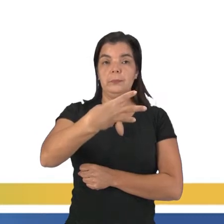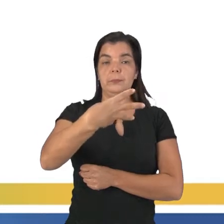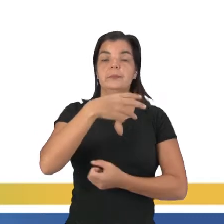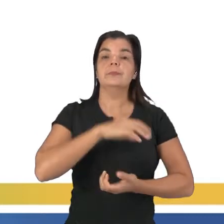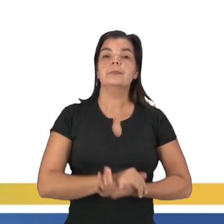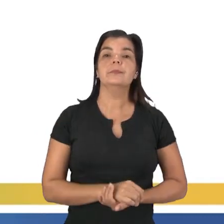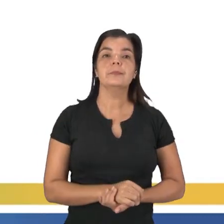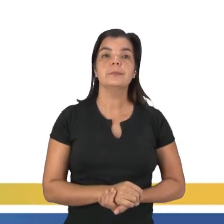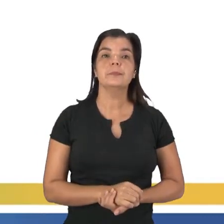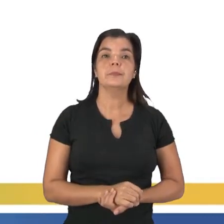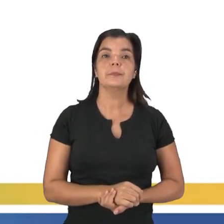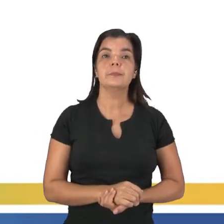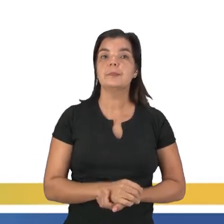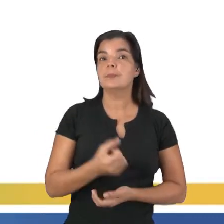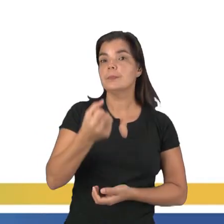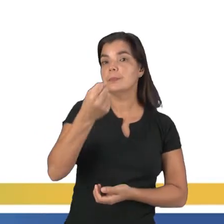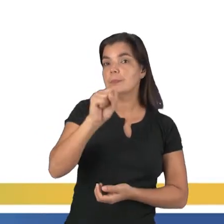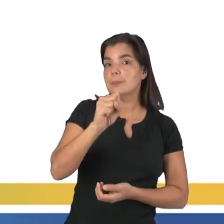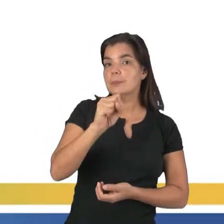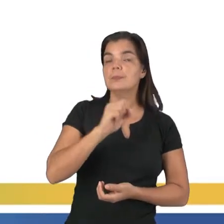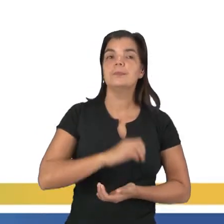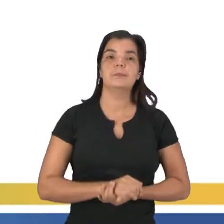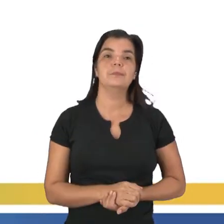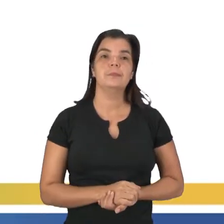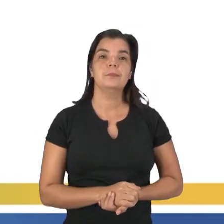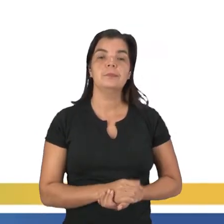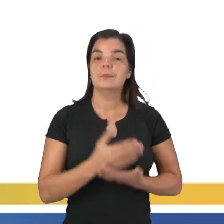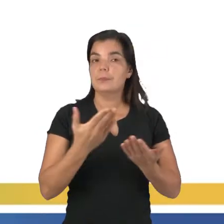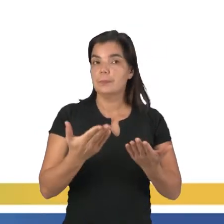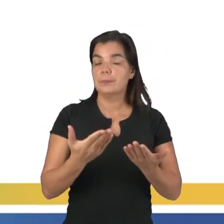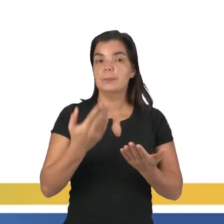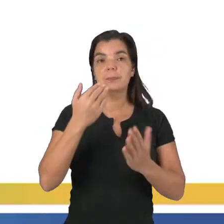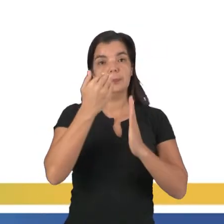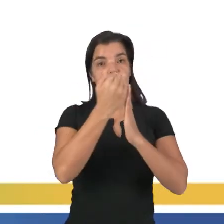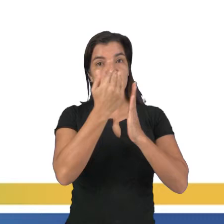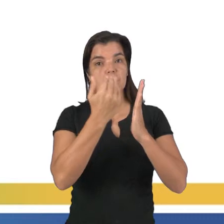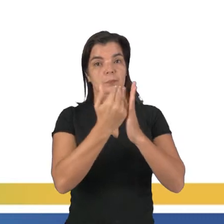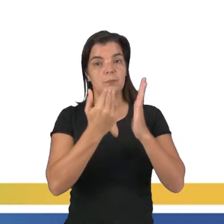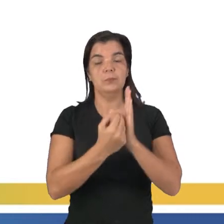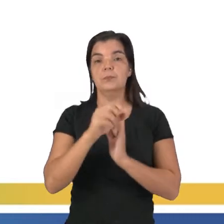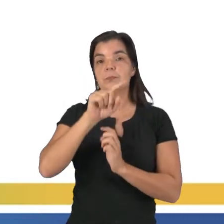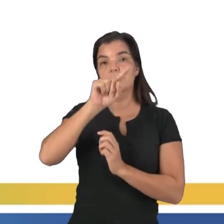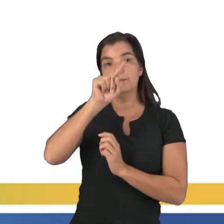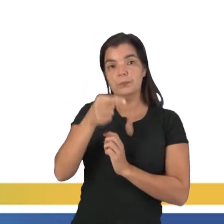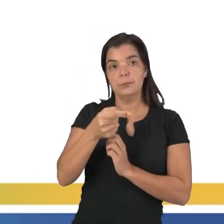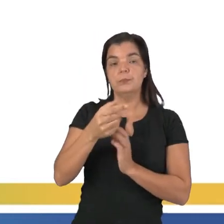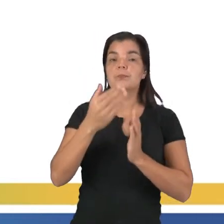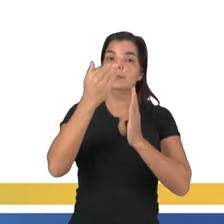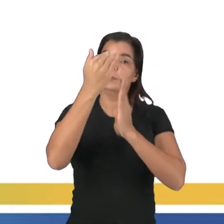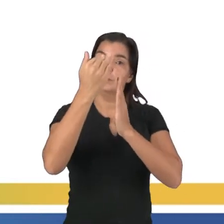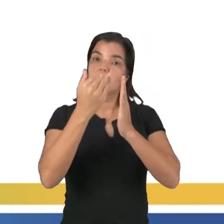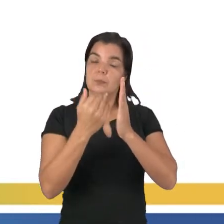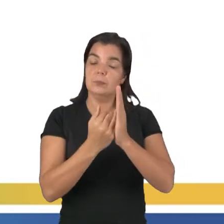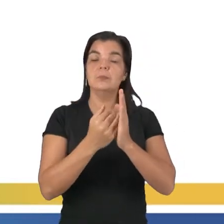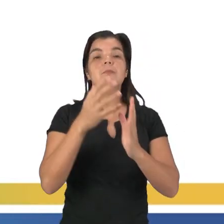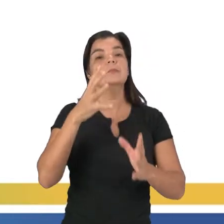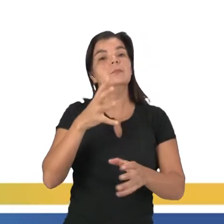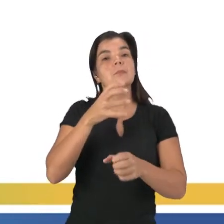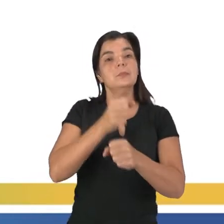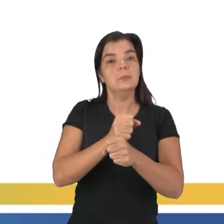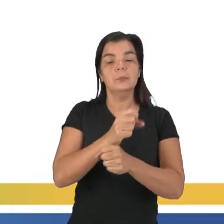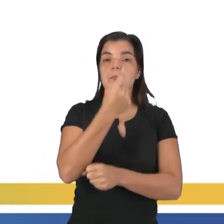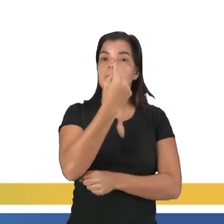seja, 5 mais 3 vai ser igual a 8. Basta colocar, pessoal, vírgula abaixo de vírgula e fazer a